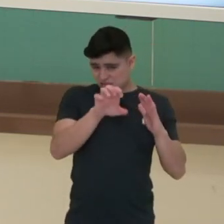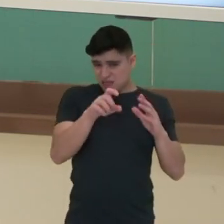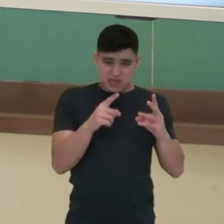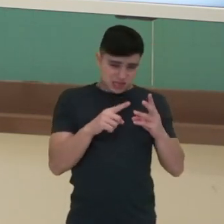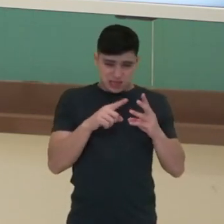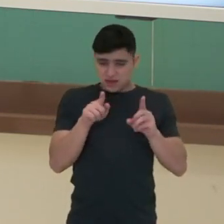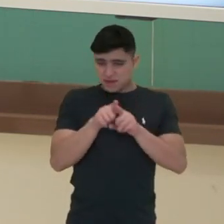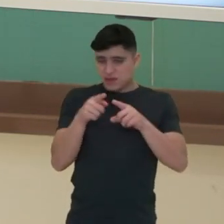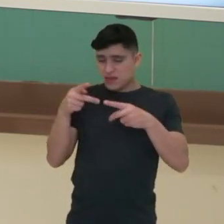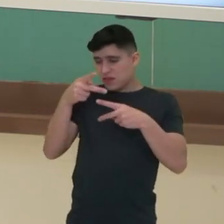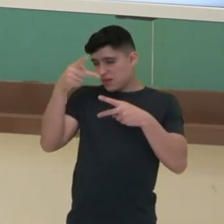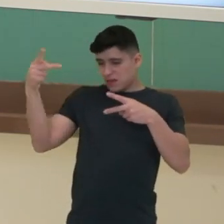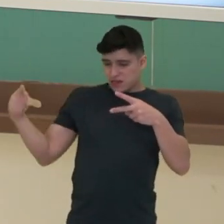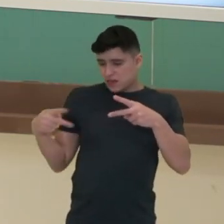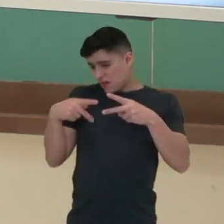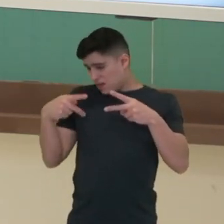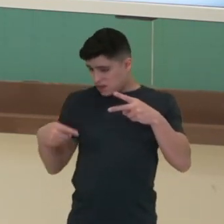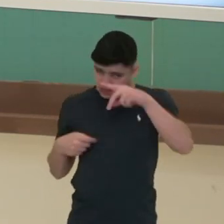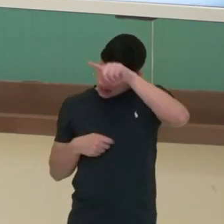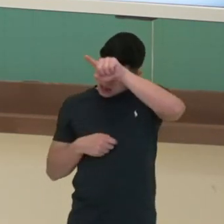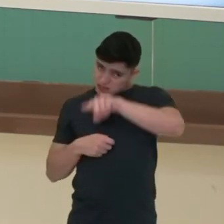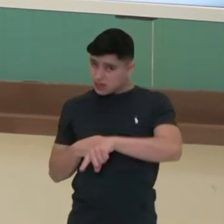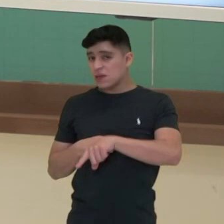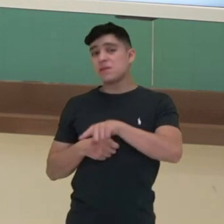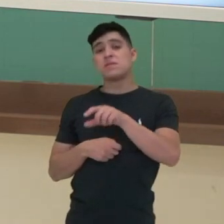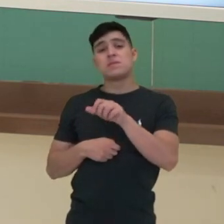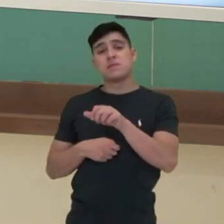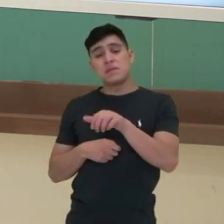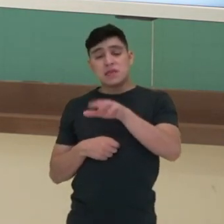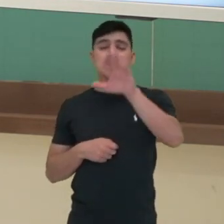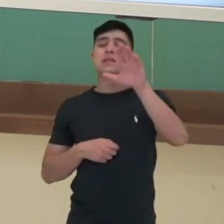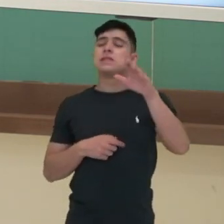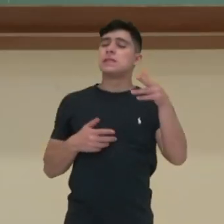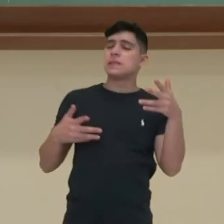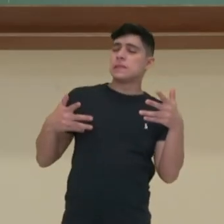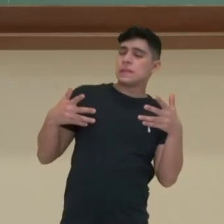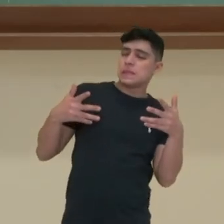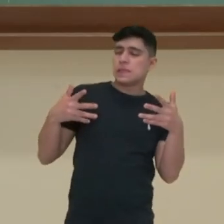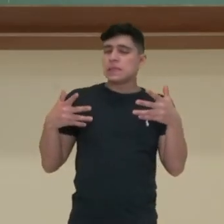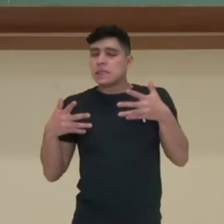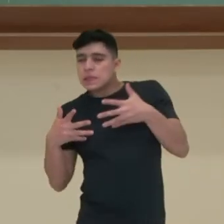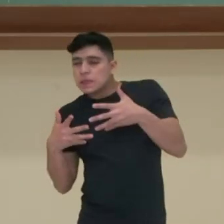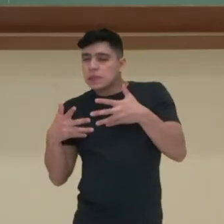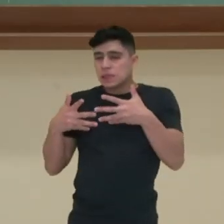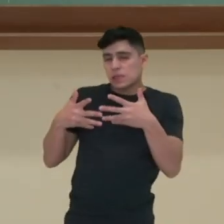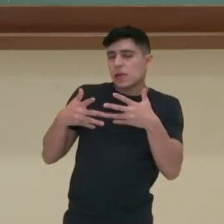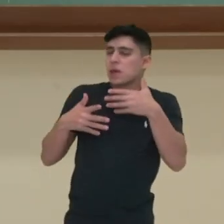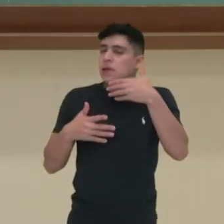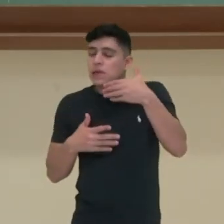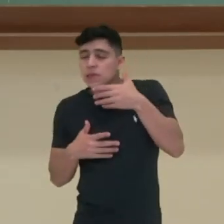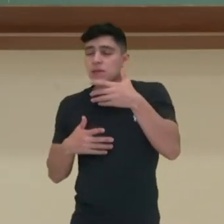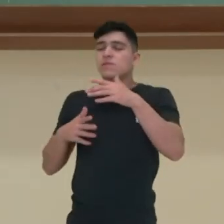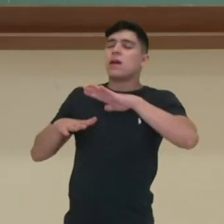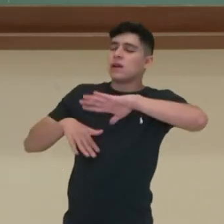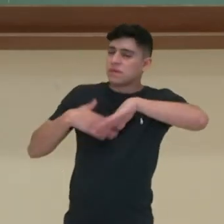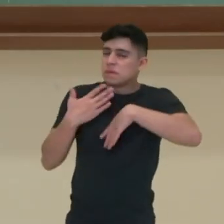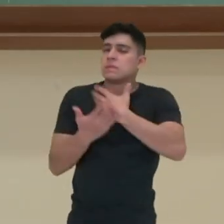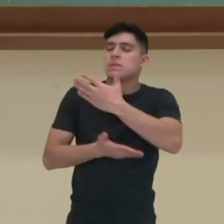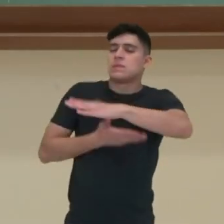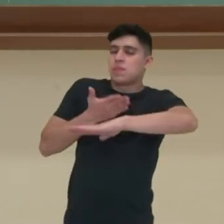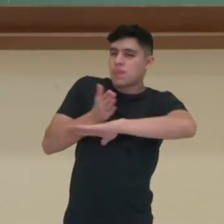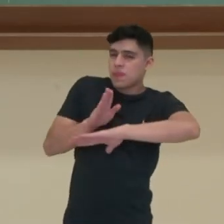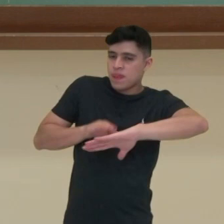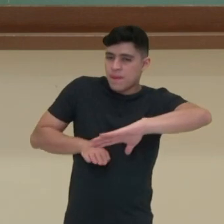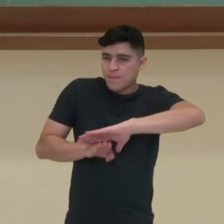linha bifurcada. Essa da linha bifurcada, dentre eles, é um pouquinho mais complexo, mas se tira de letra, né? Sem problema. Cabe a